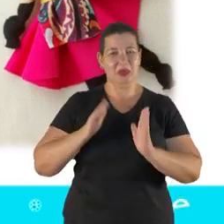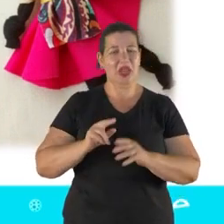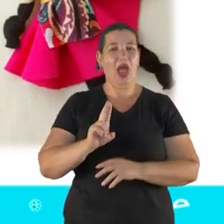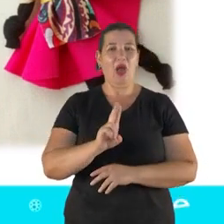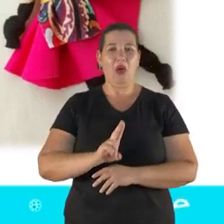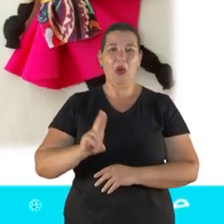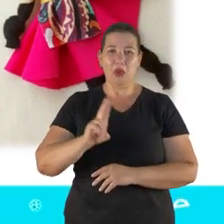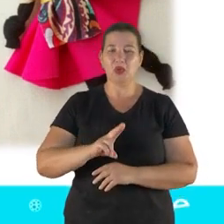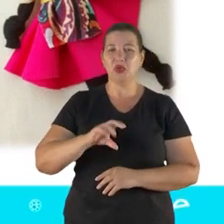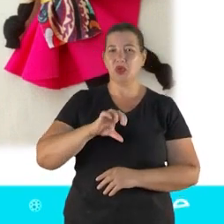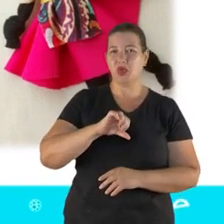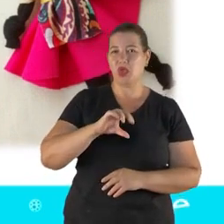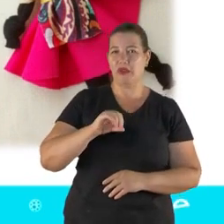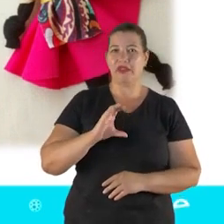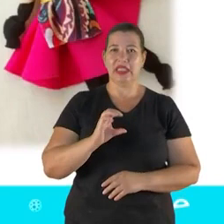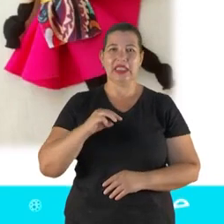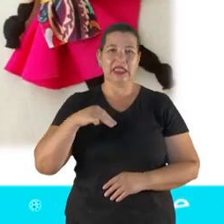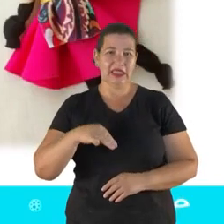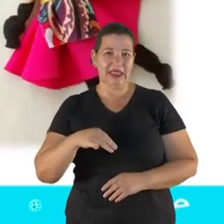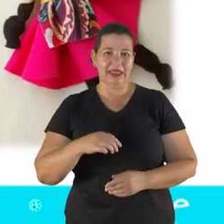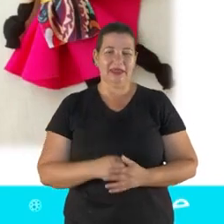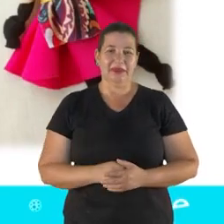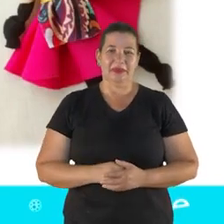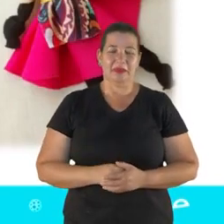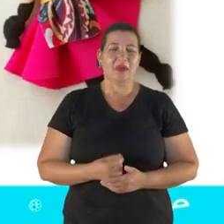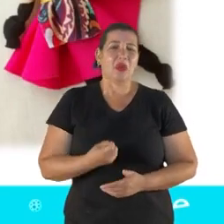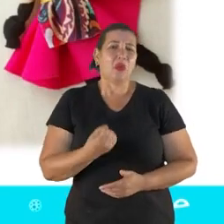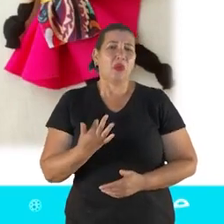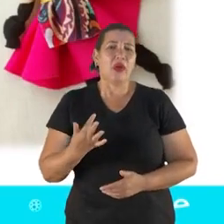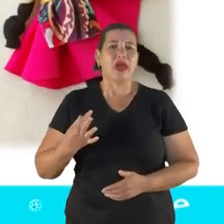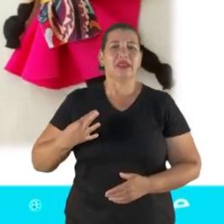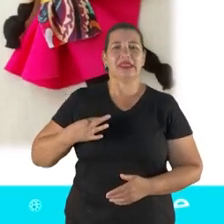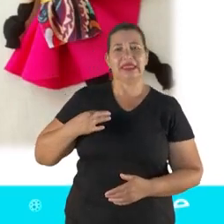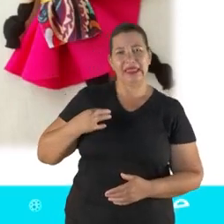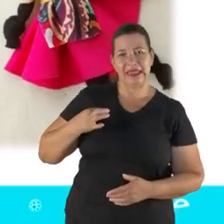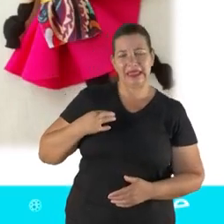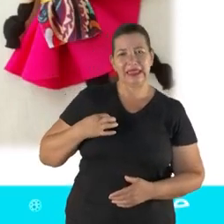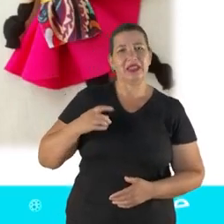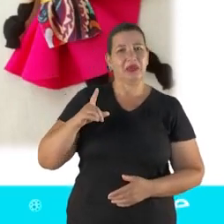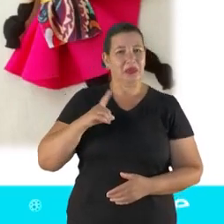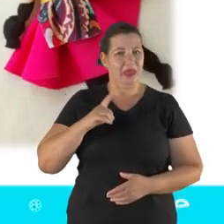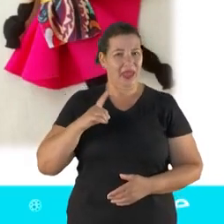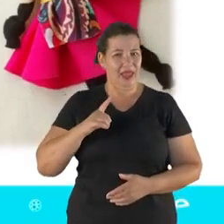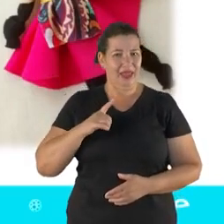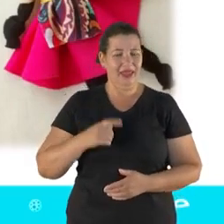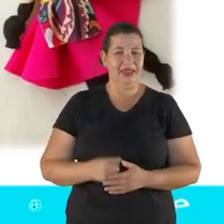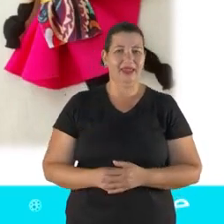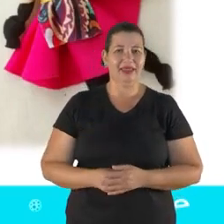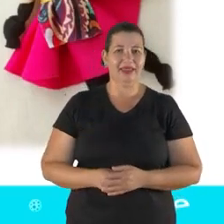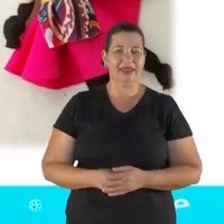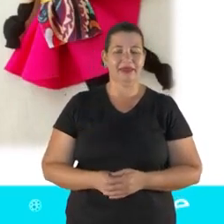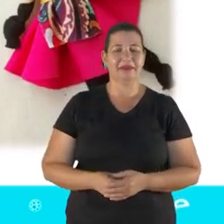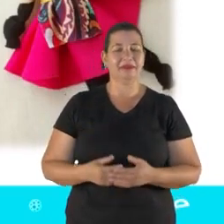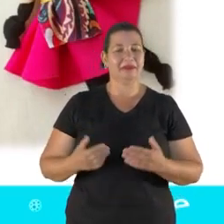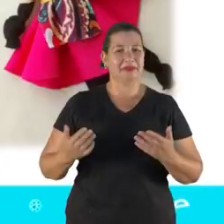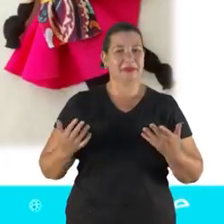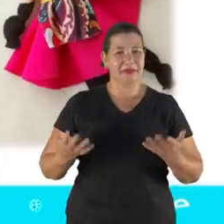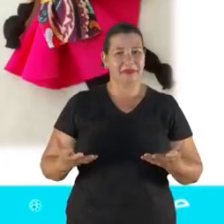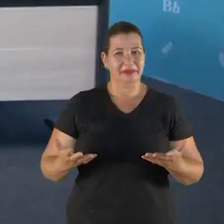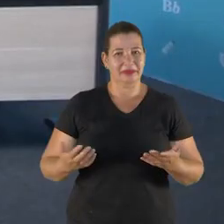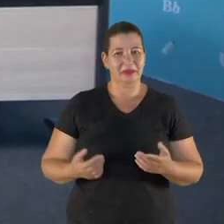metros de tecidos e já utilizou 90 centímetros. Quanto de tecido ela possui